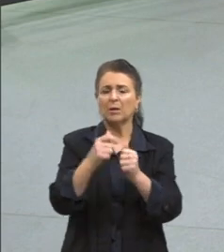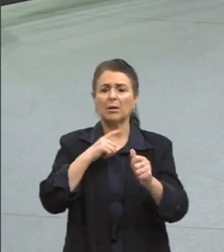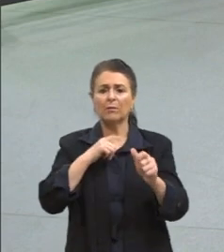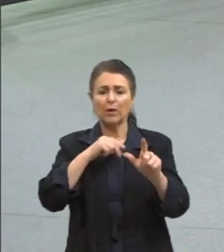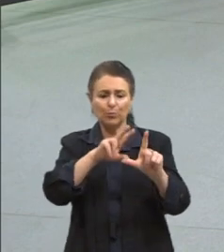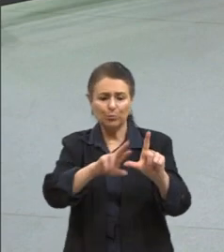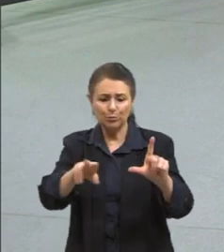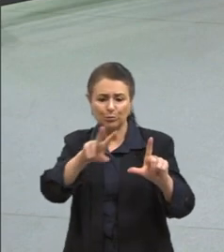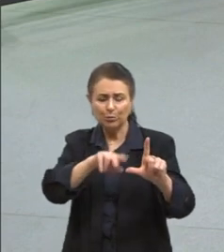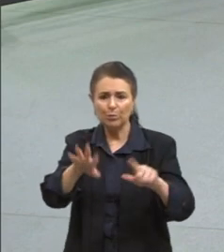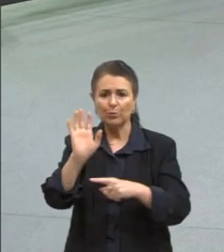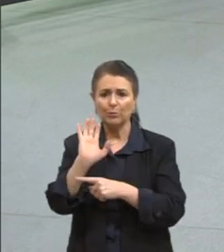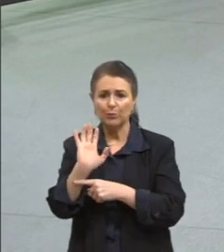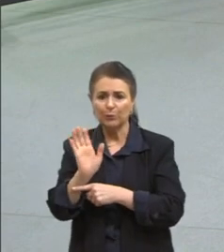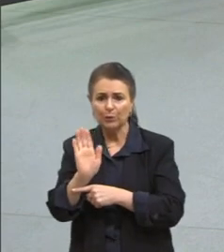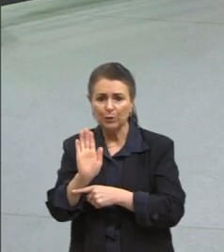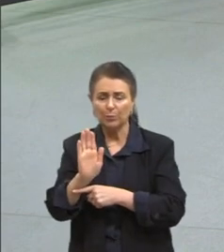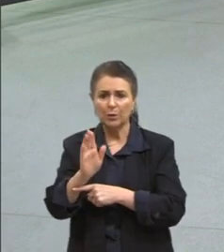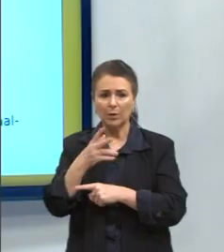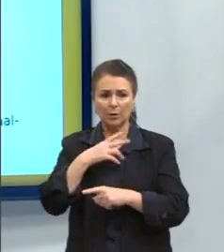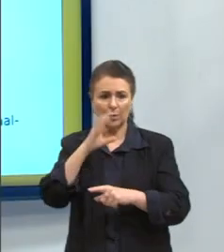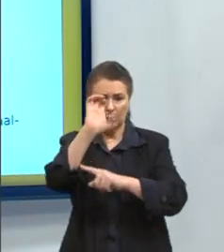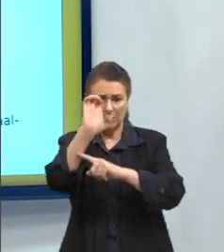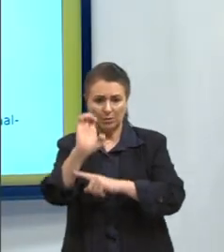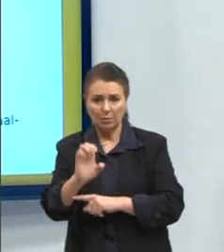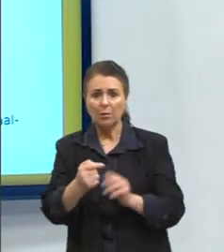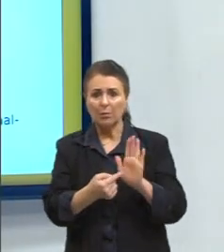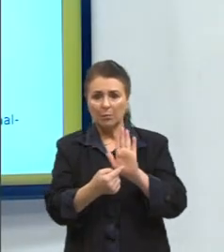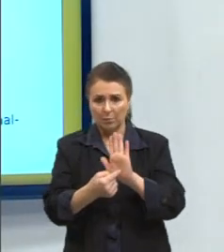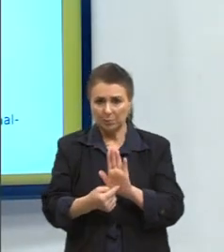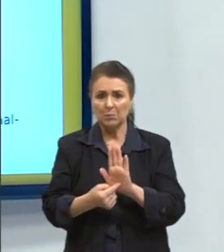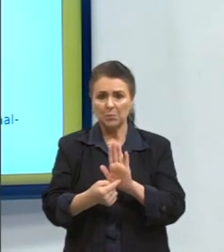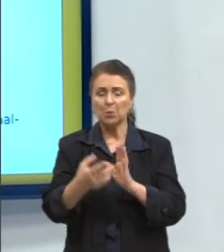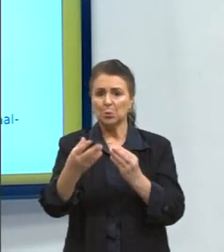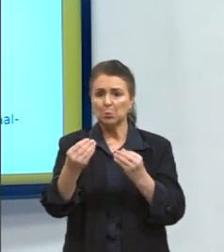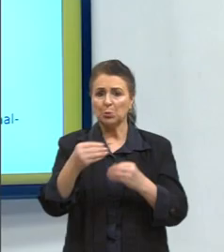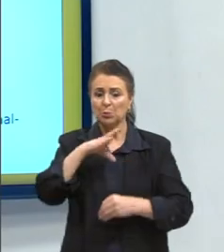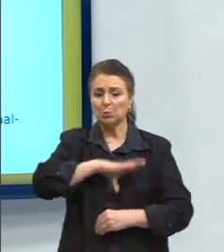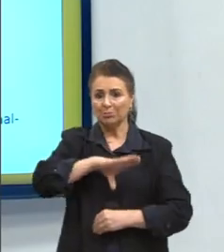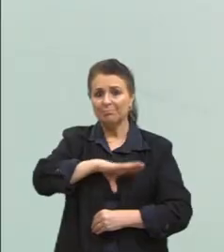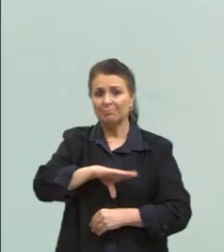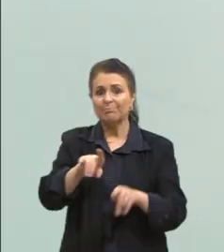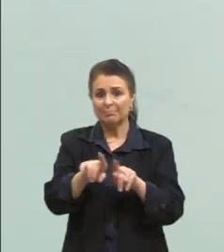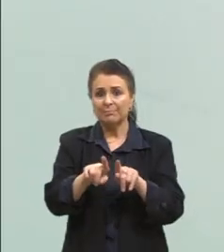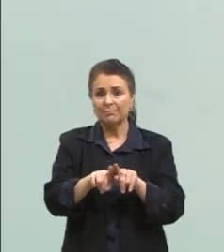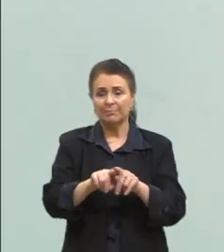né são estados que aparecem bastante é interessantíssimo isso